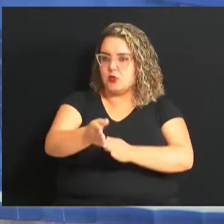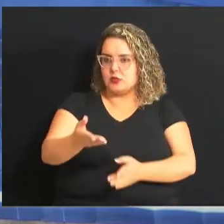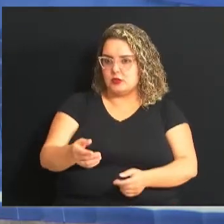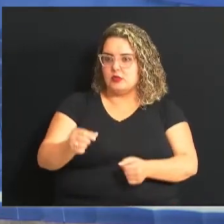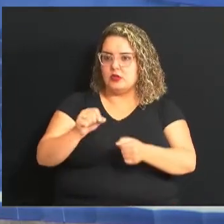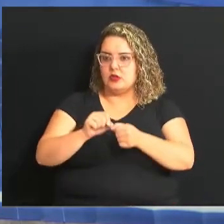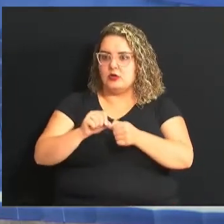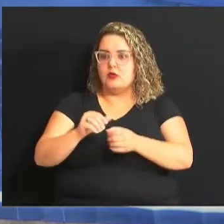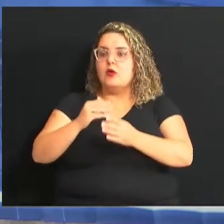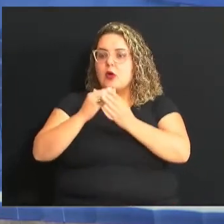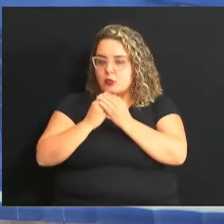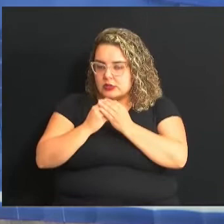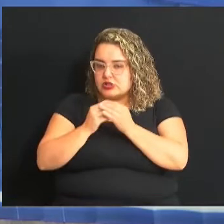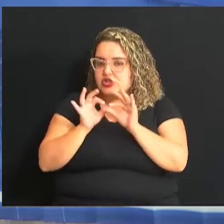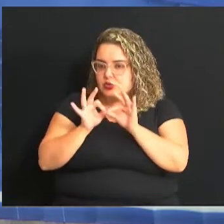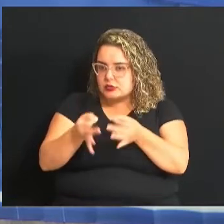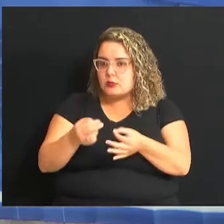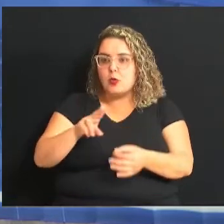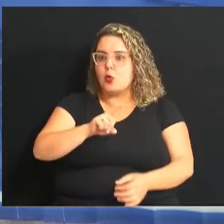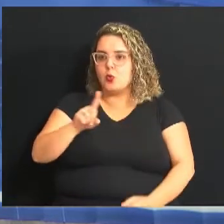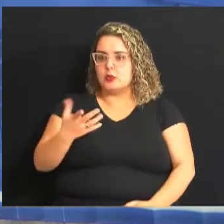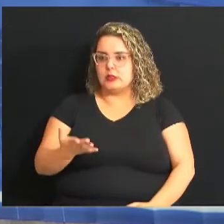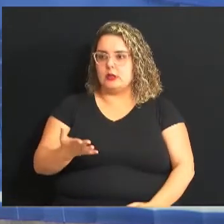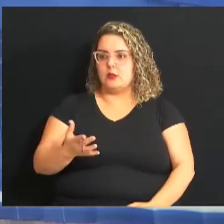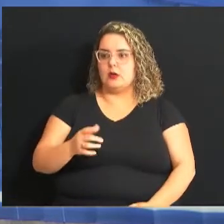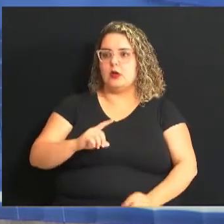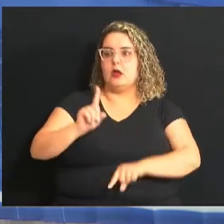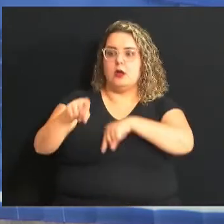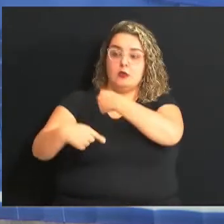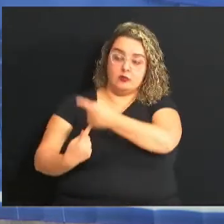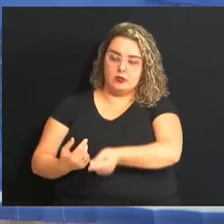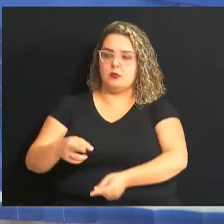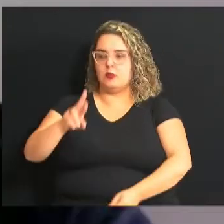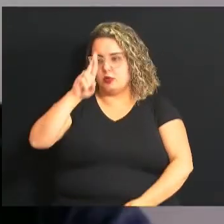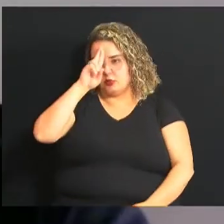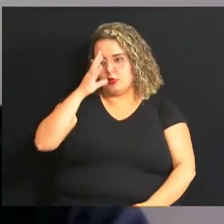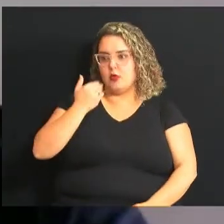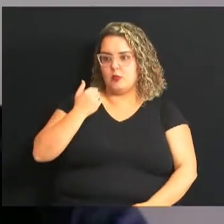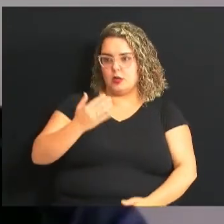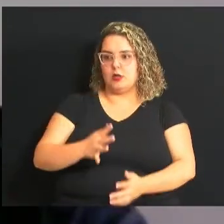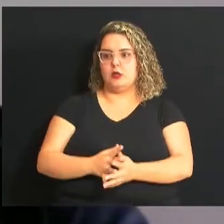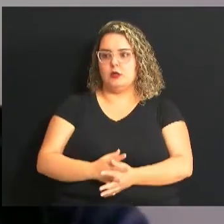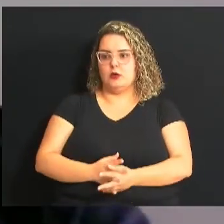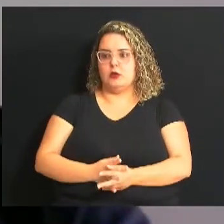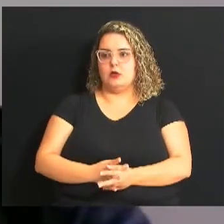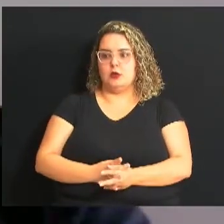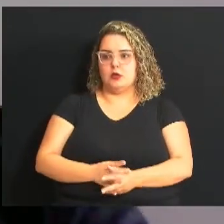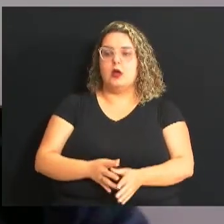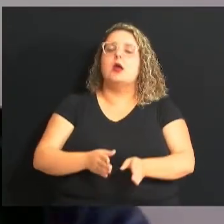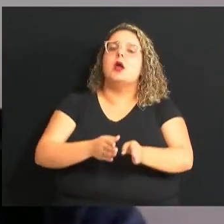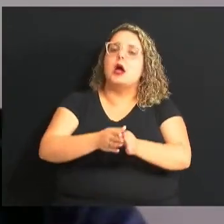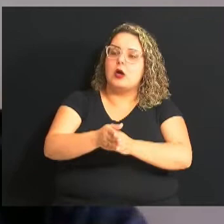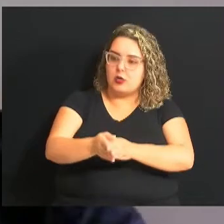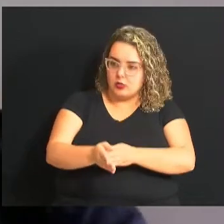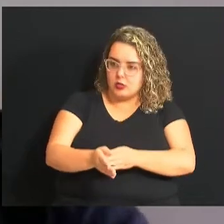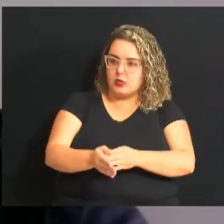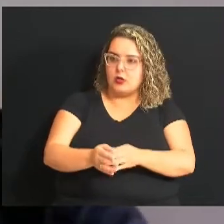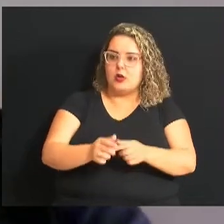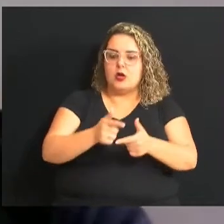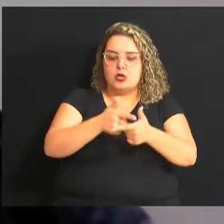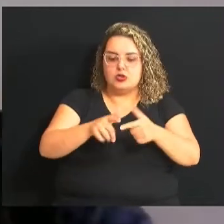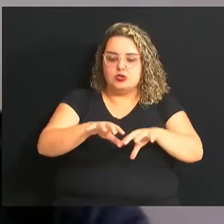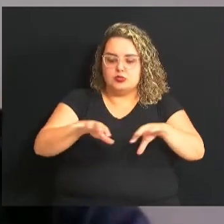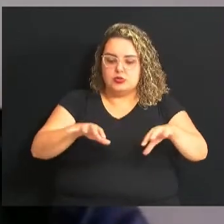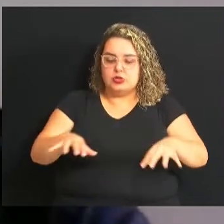fazer um lanchinho ou não? O ideal é pular para o almoço? Não, é recomendado fracionar sempre as refeições,